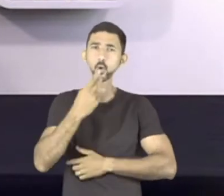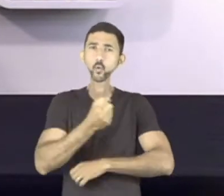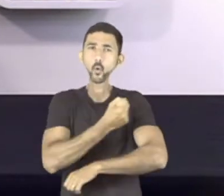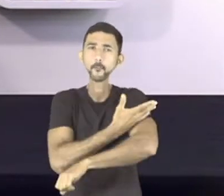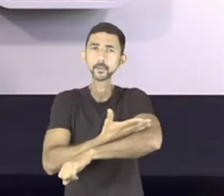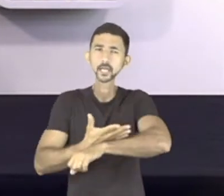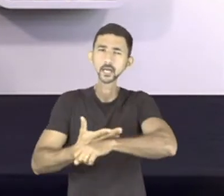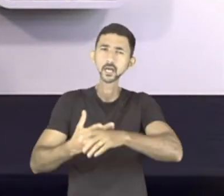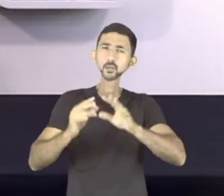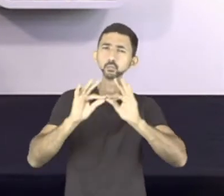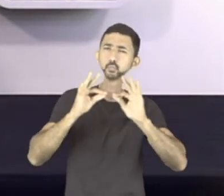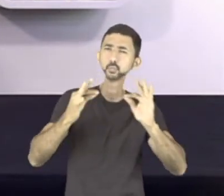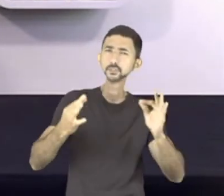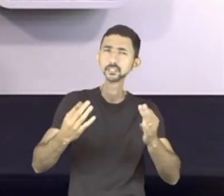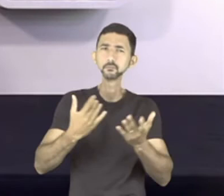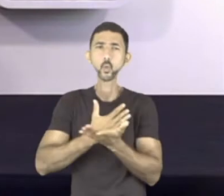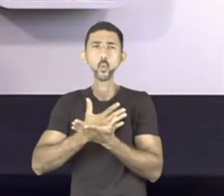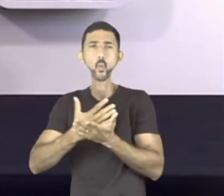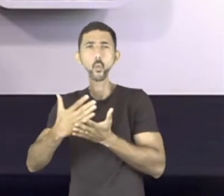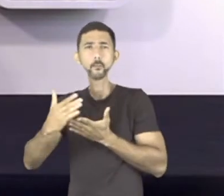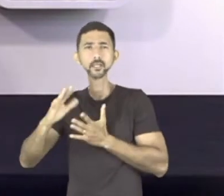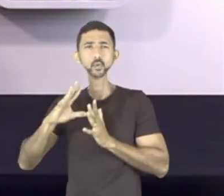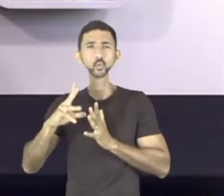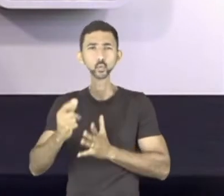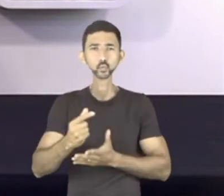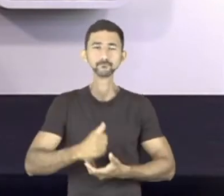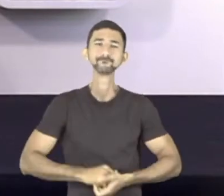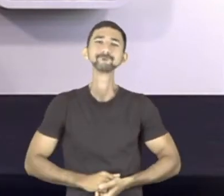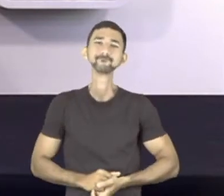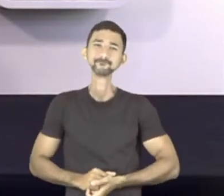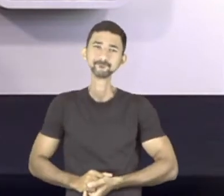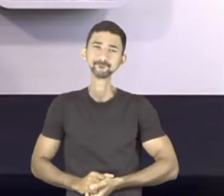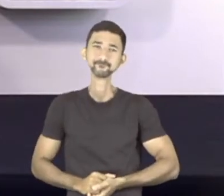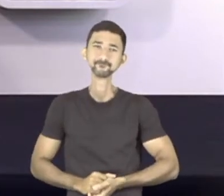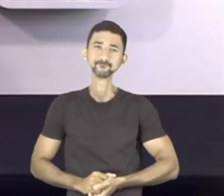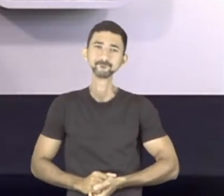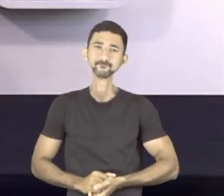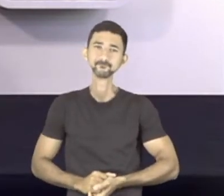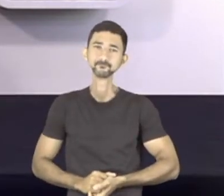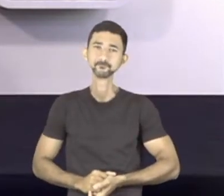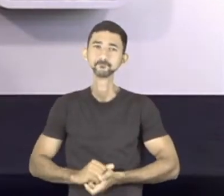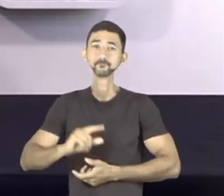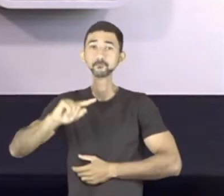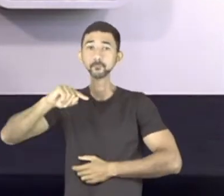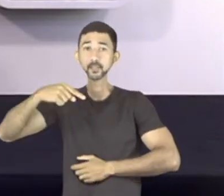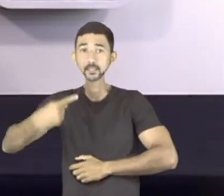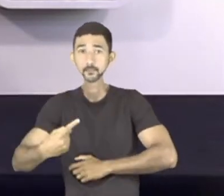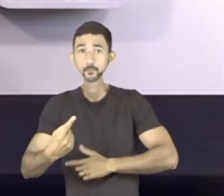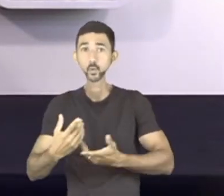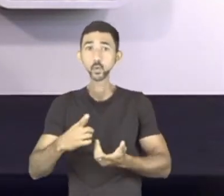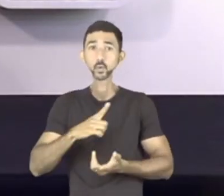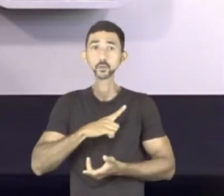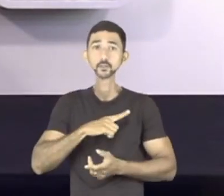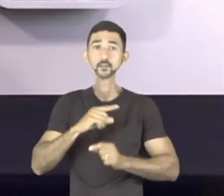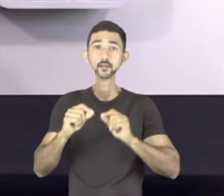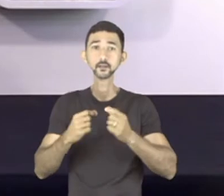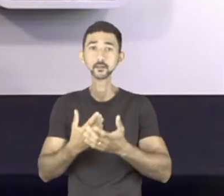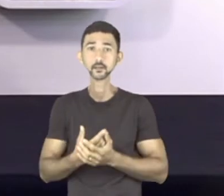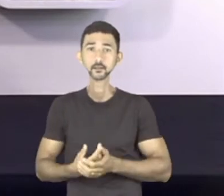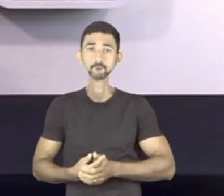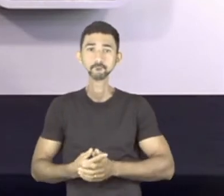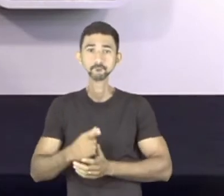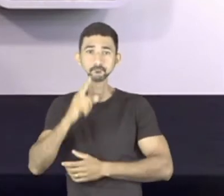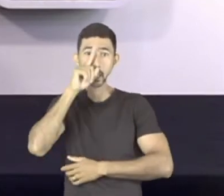branca significa a pureza, o início de tudo, certo? Depois, você tem a